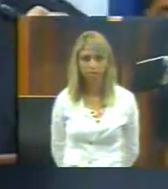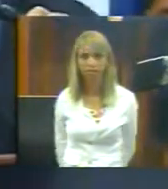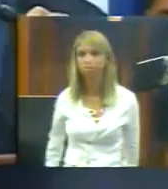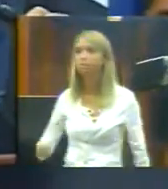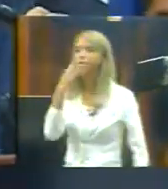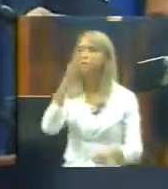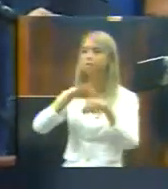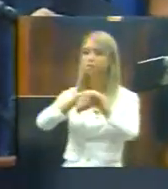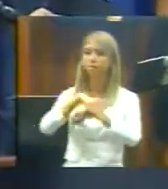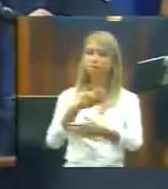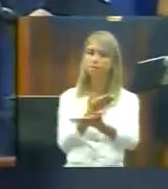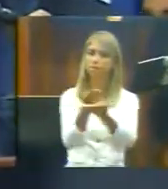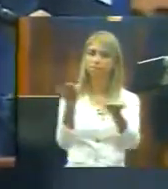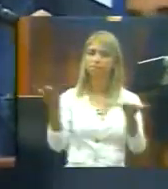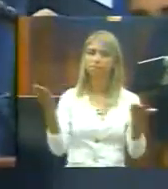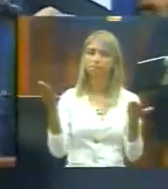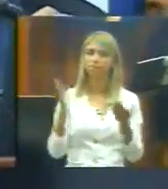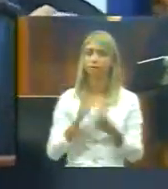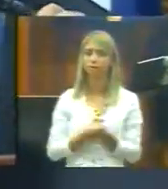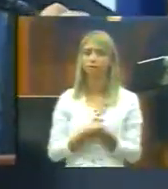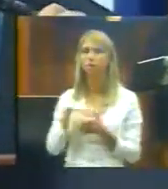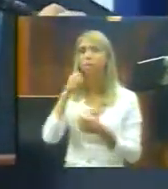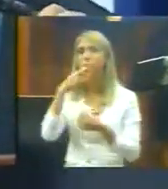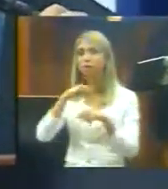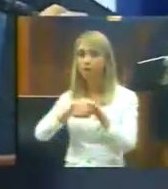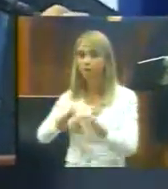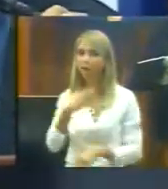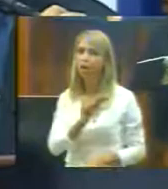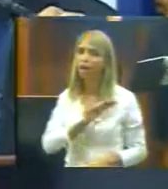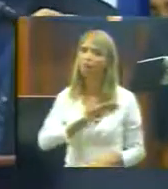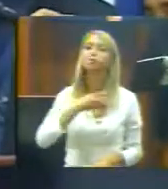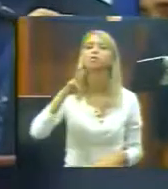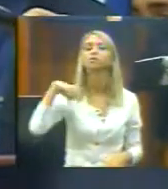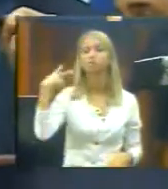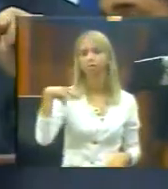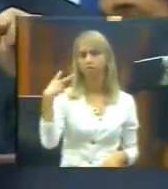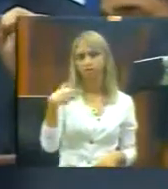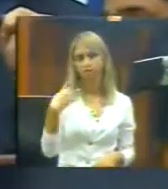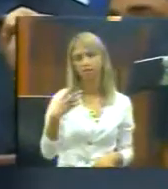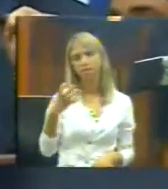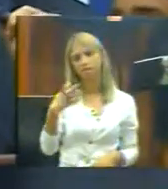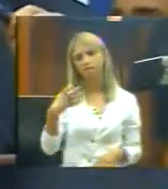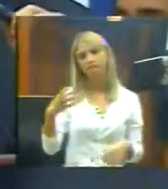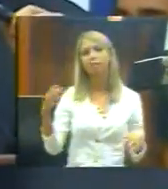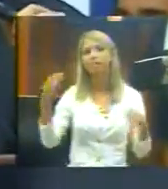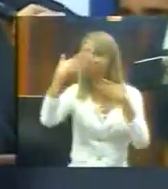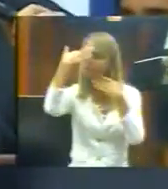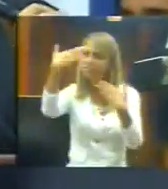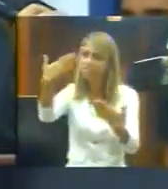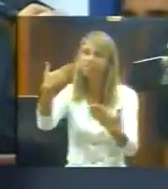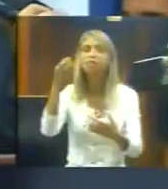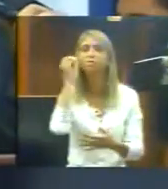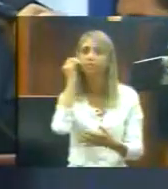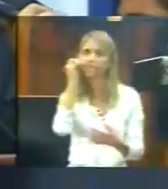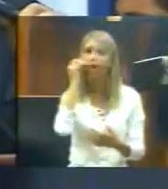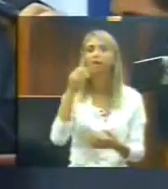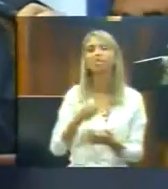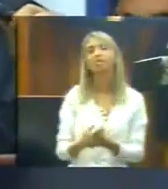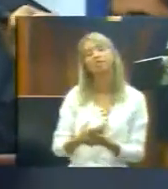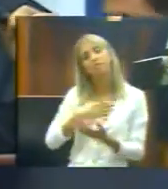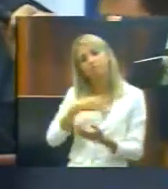Boa noite a todos. Boa noite a todos os meus nobres colegas vereadores. Quero imensamente agradecer a oportunidade que vocês me deram de